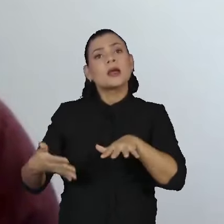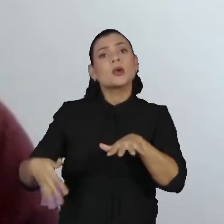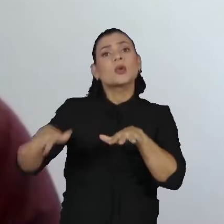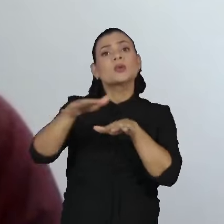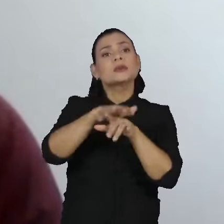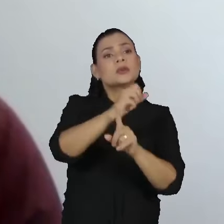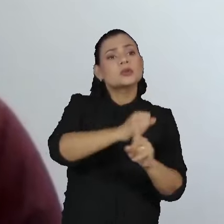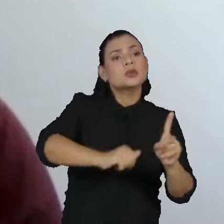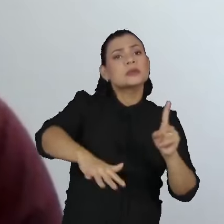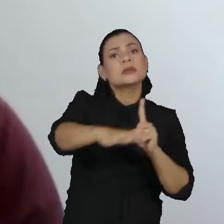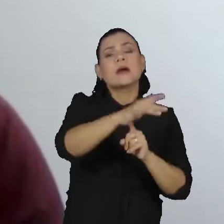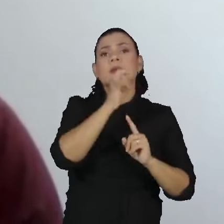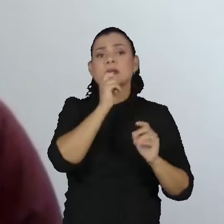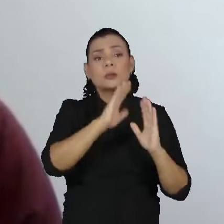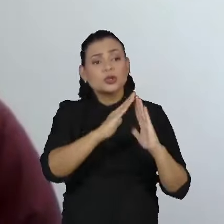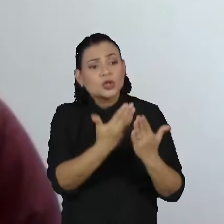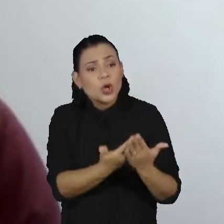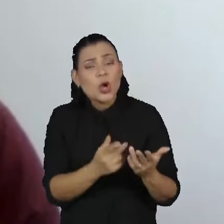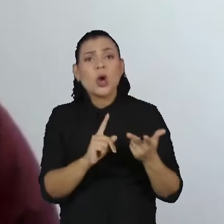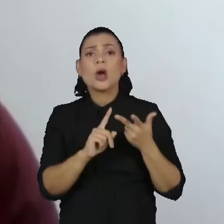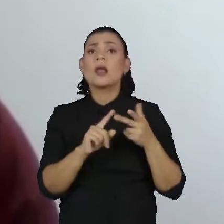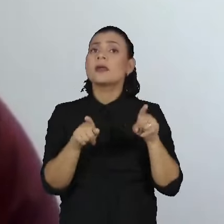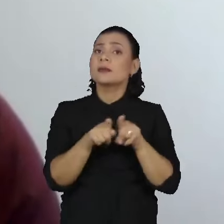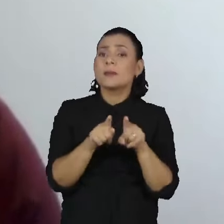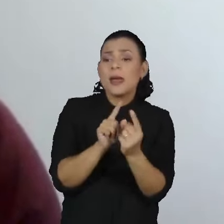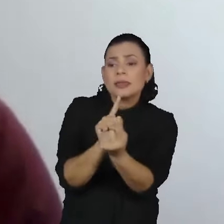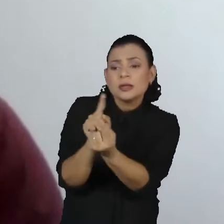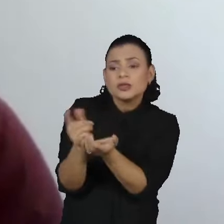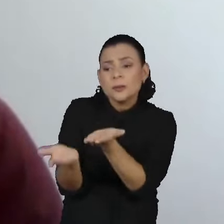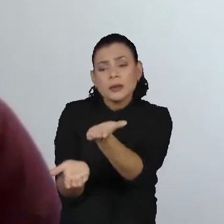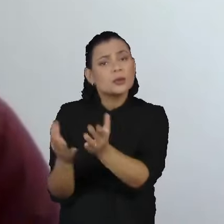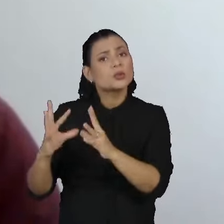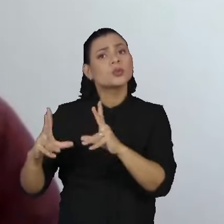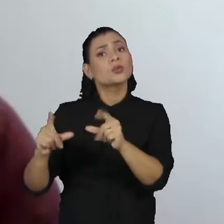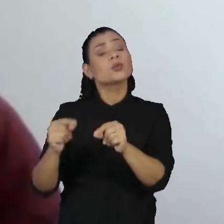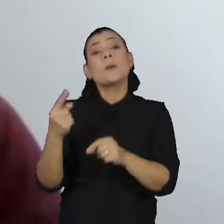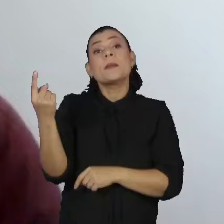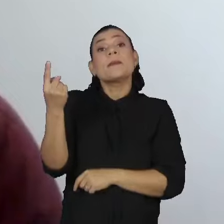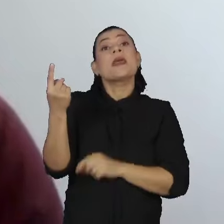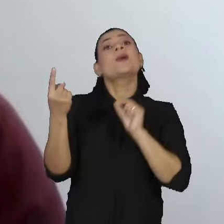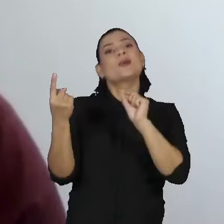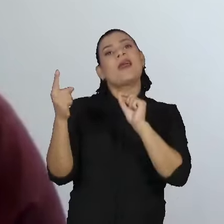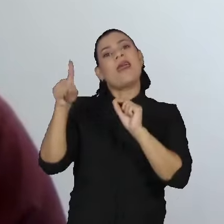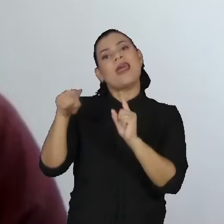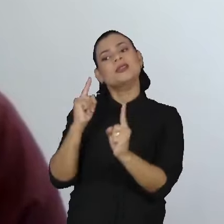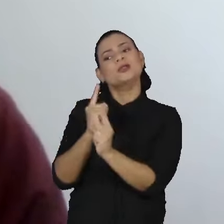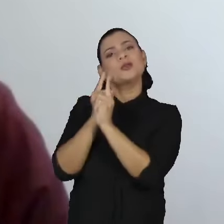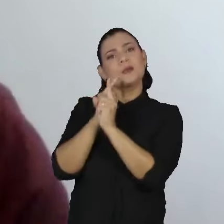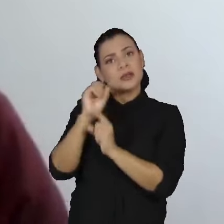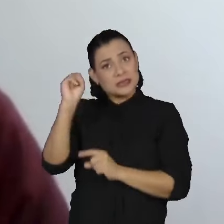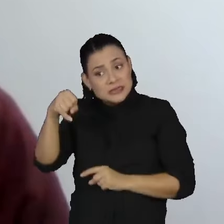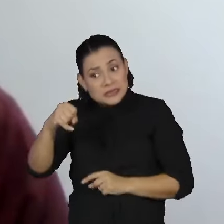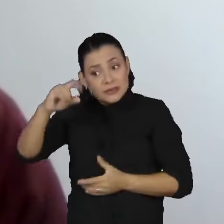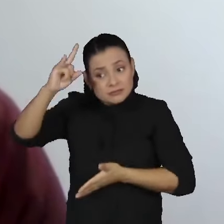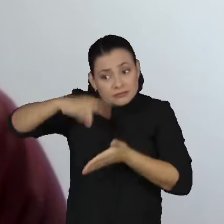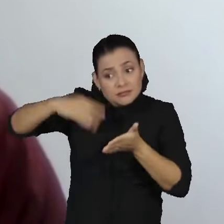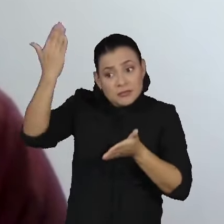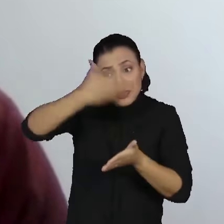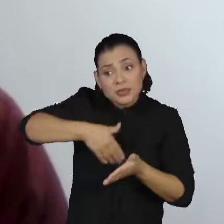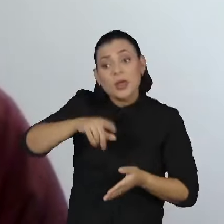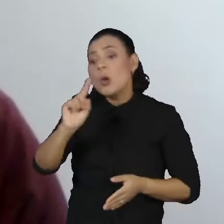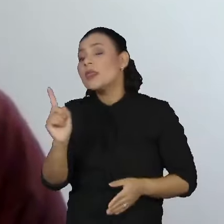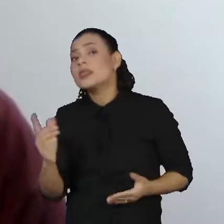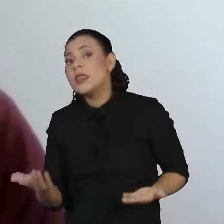espaços sociais, educacionais e até mesmo laborais. Então, tudo começa pelo diagnóstico, que a partir daí, junto com a família, nós